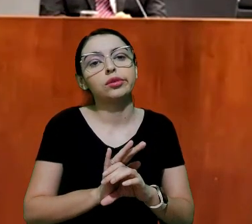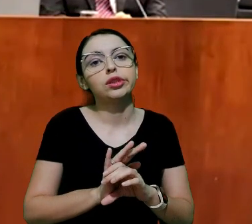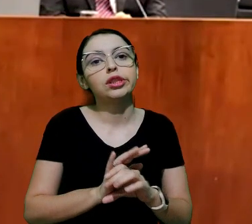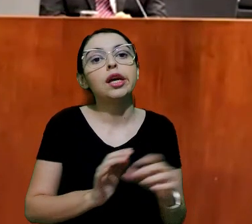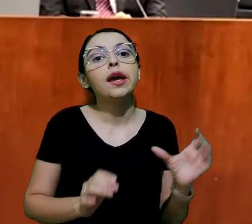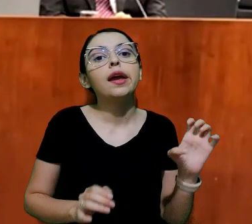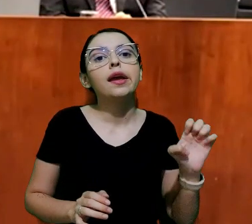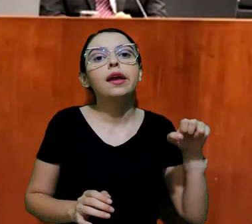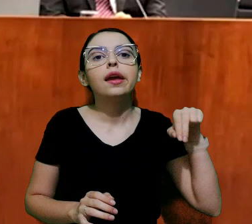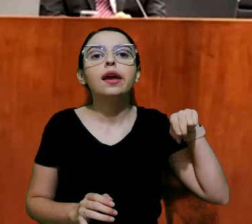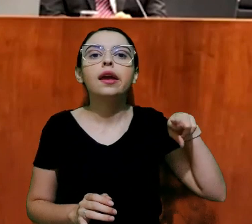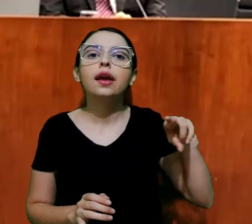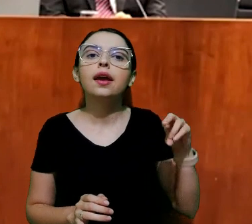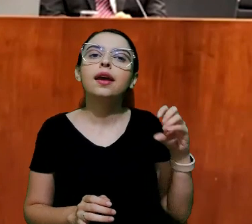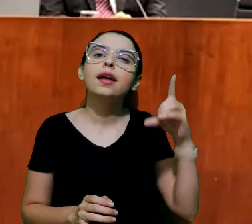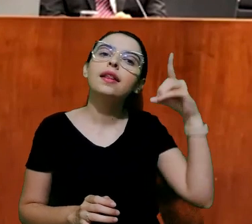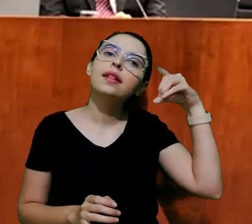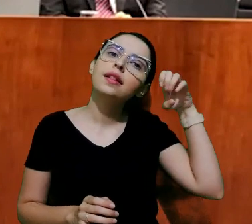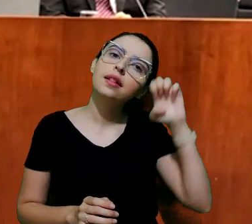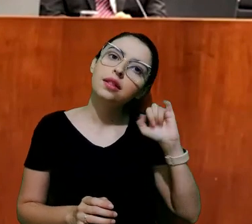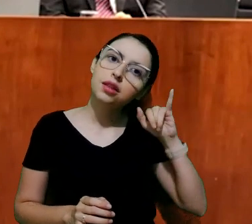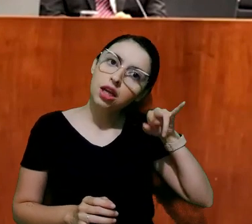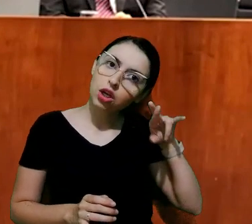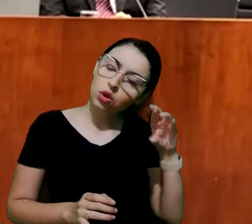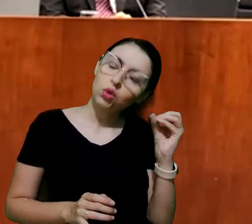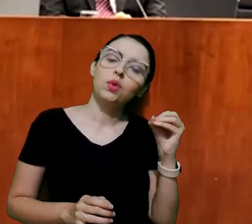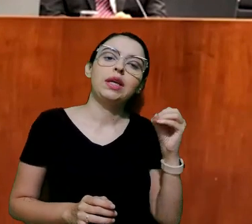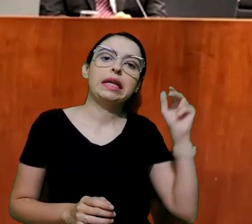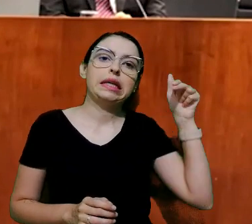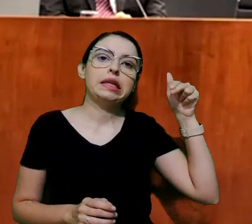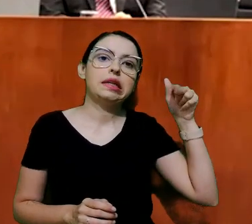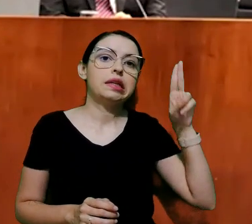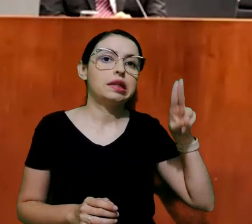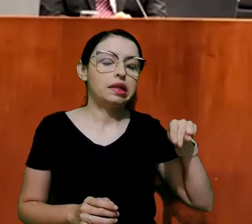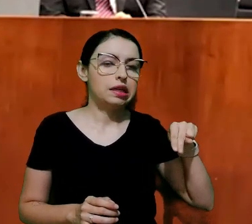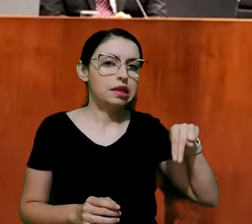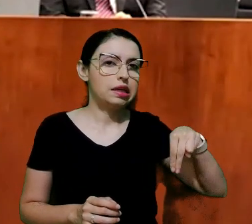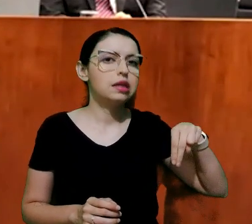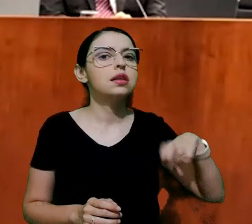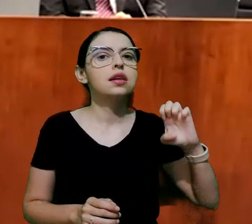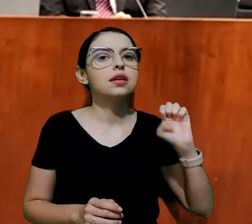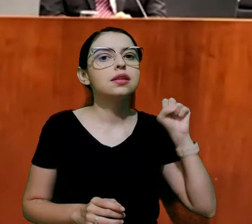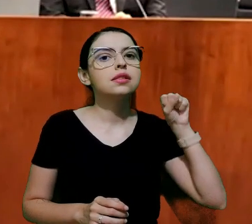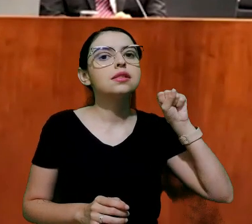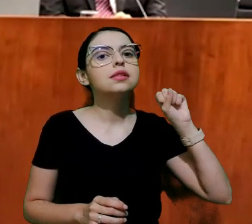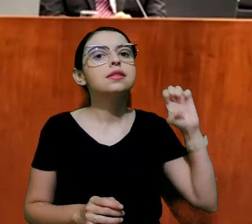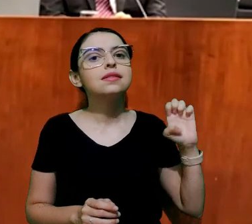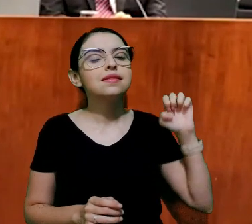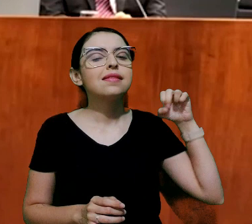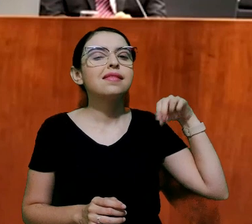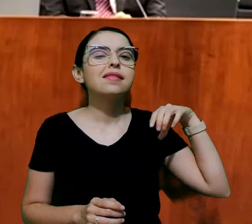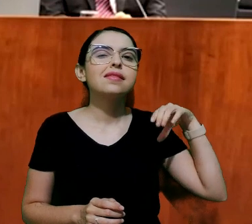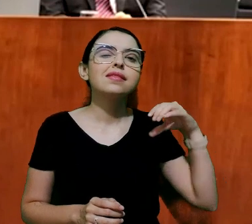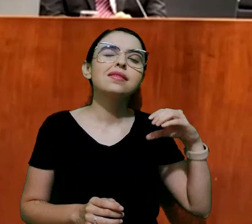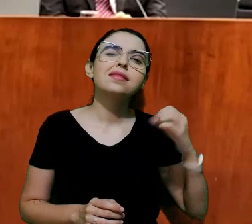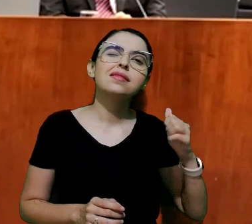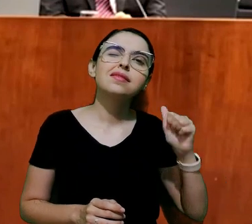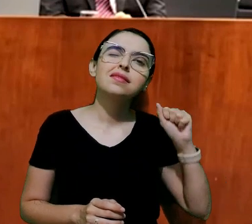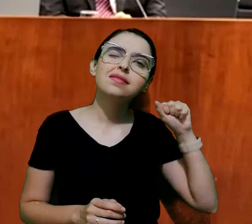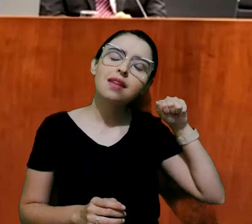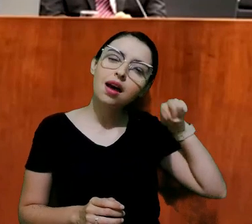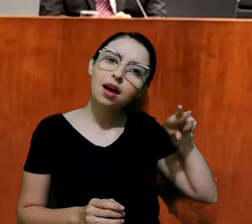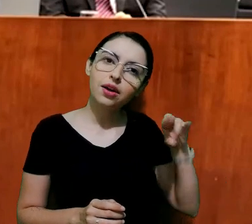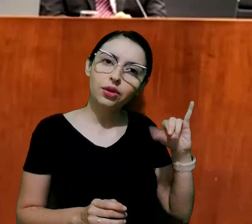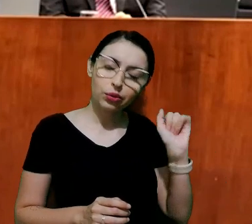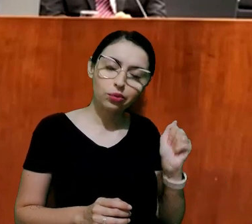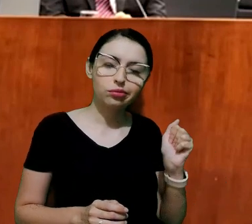é neto, herdeiro necessário, em linha reta, eu não posso afastar por testamento. Então, entra em